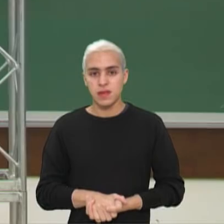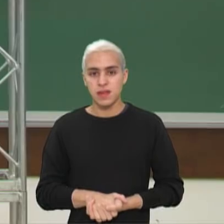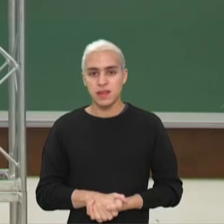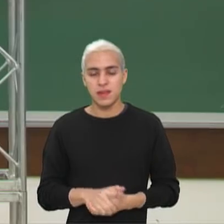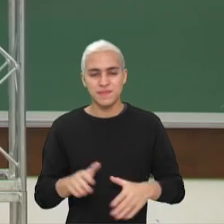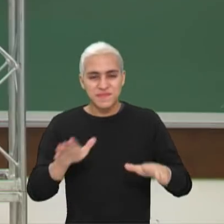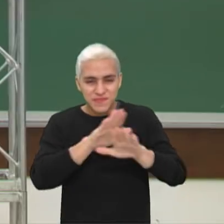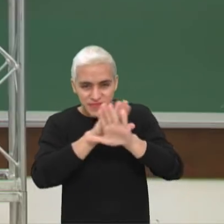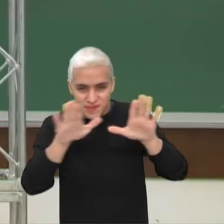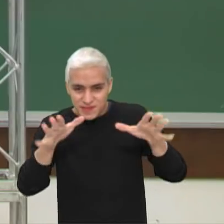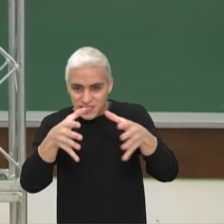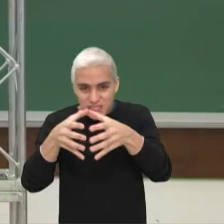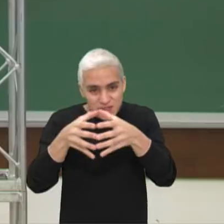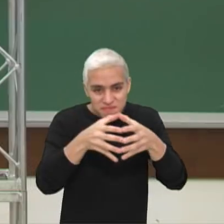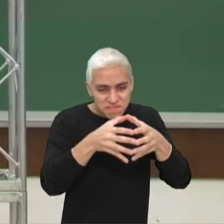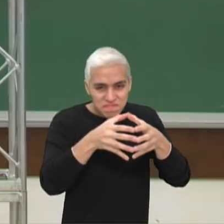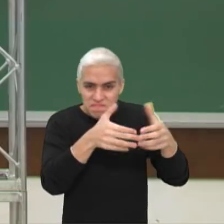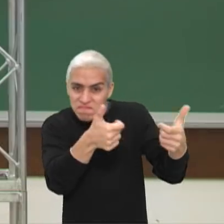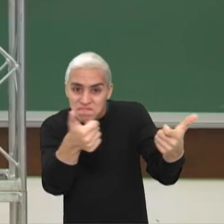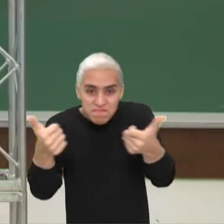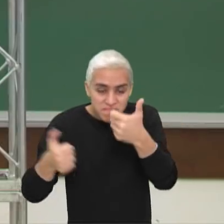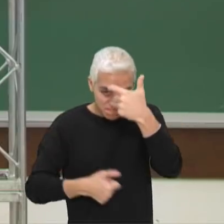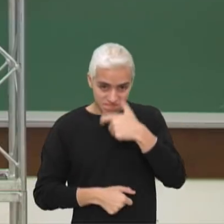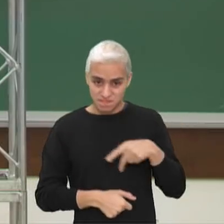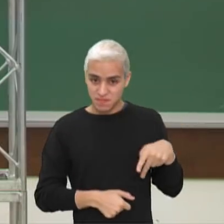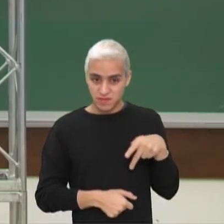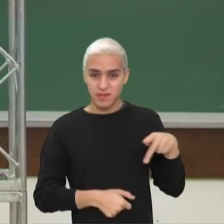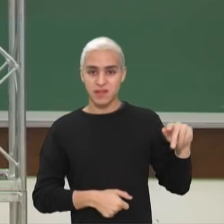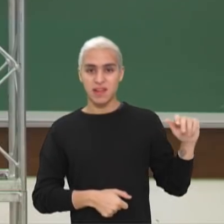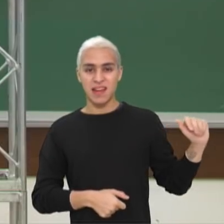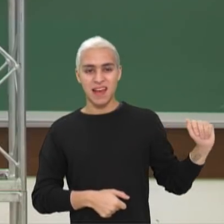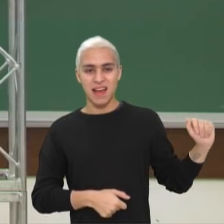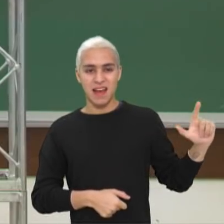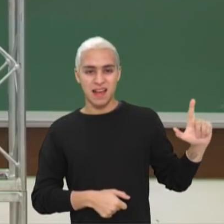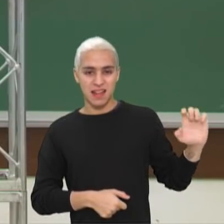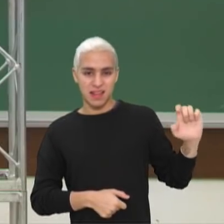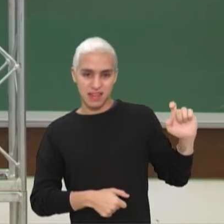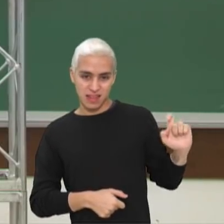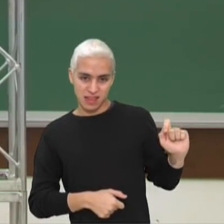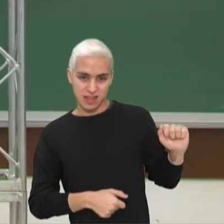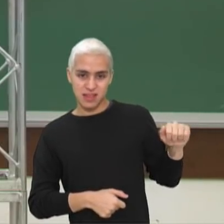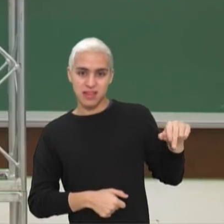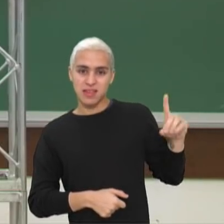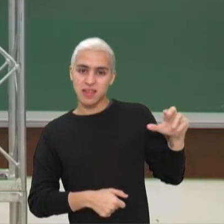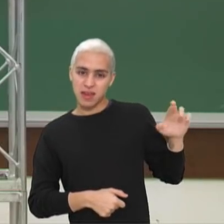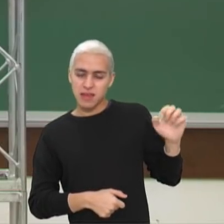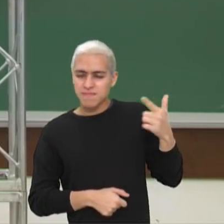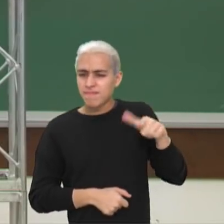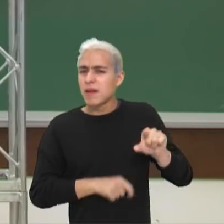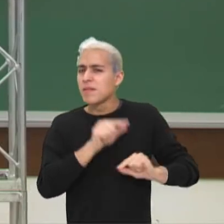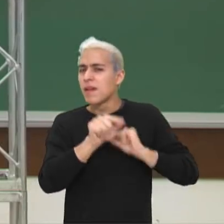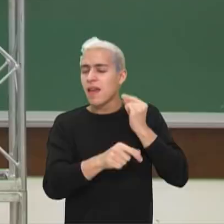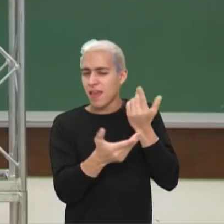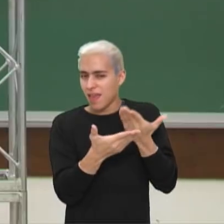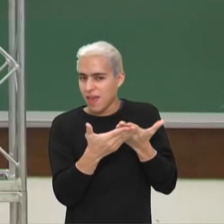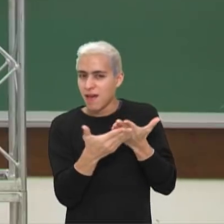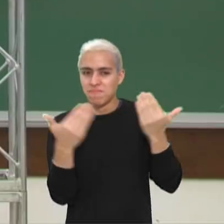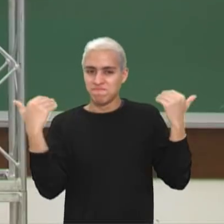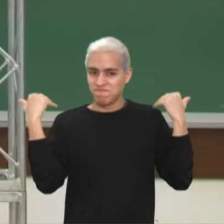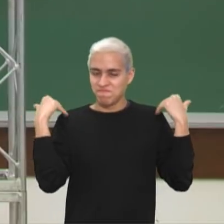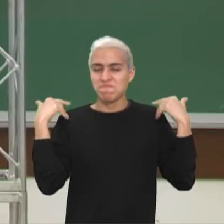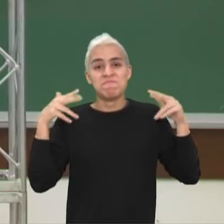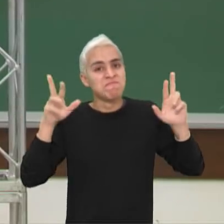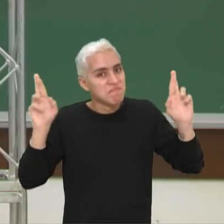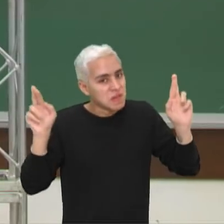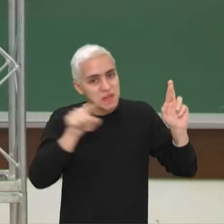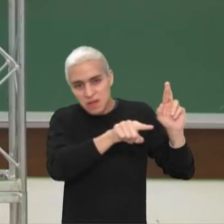Olá, turminha! Tudo bem com vocês? Professor Alexandre aqui, mais uma aula de Educação Física com vocês. Espero que estejam